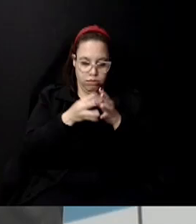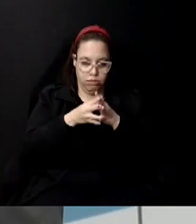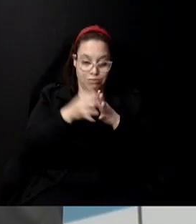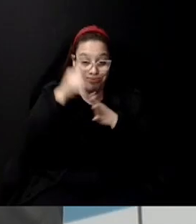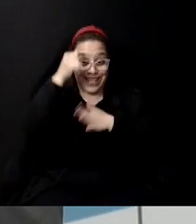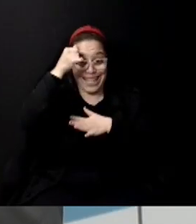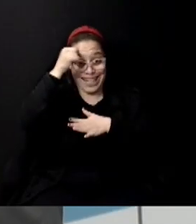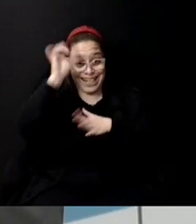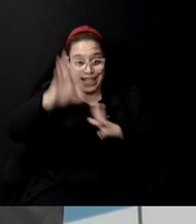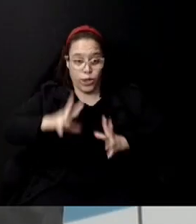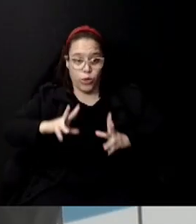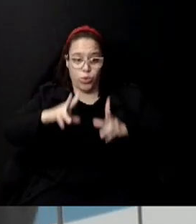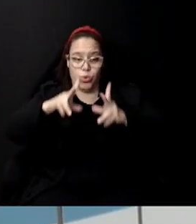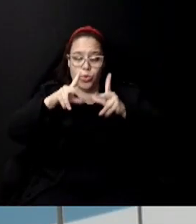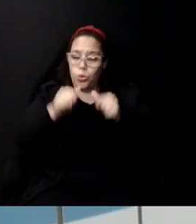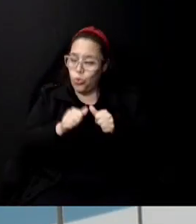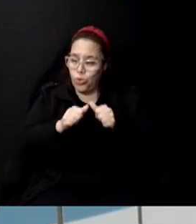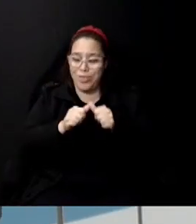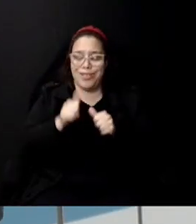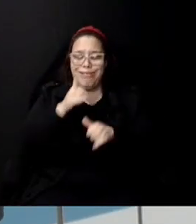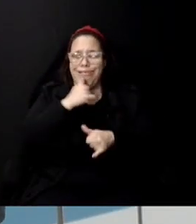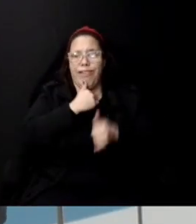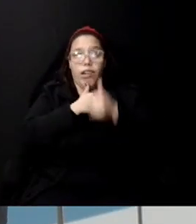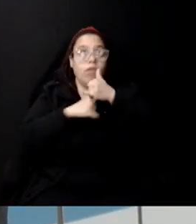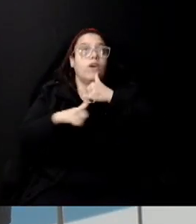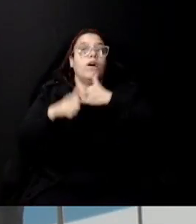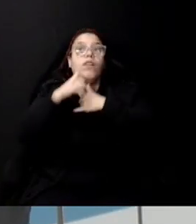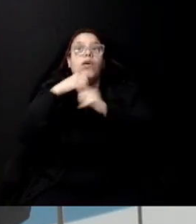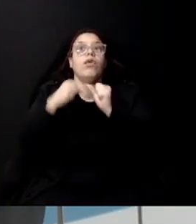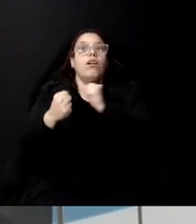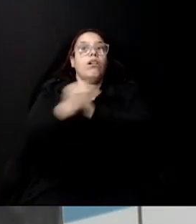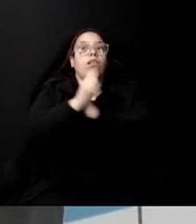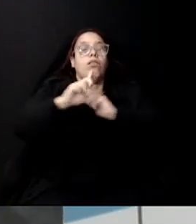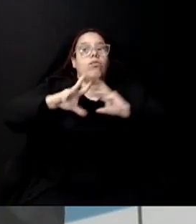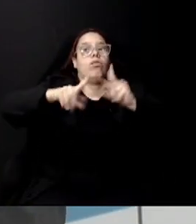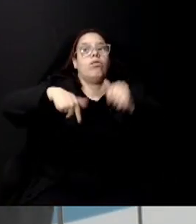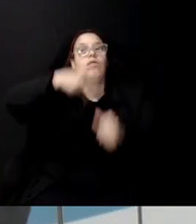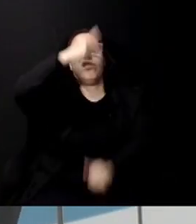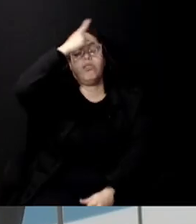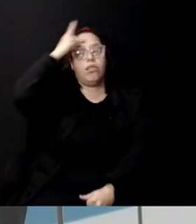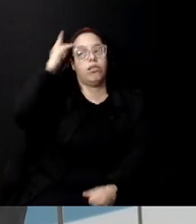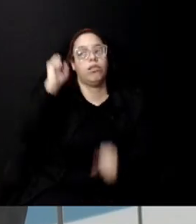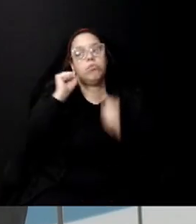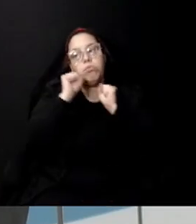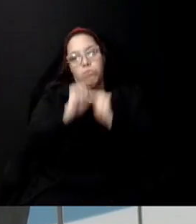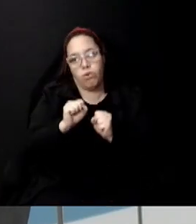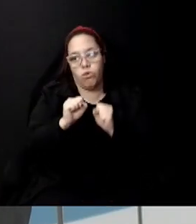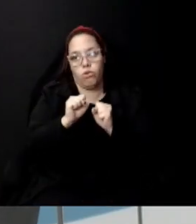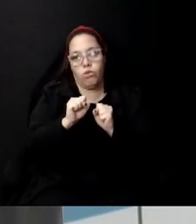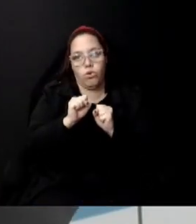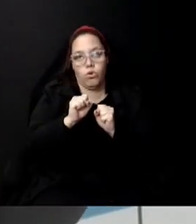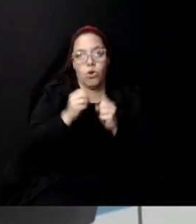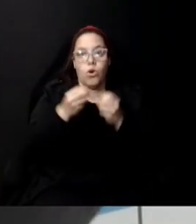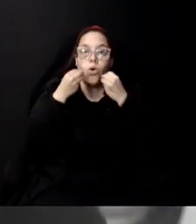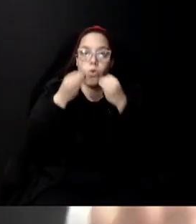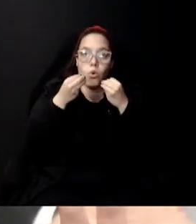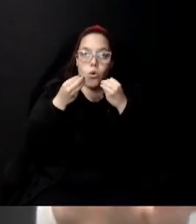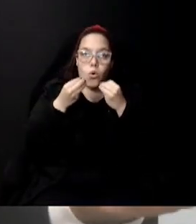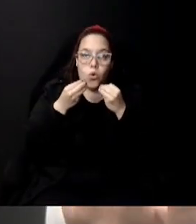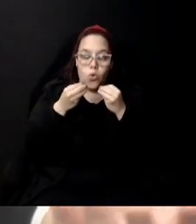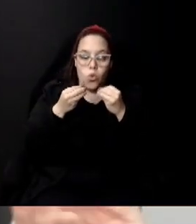essas tragédias e proteger todas as pessoas. Mas a gente pode, com uma ONU fortalecida, com